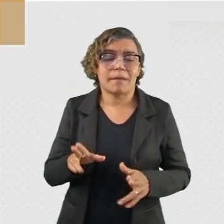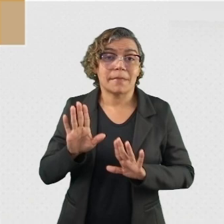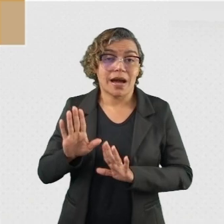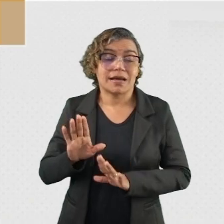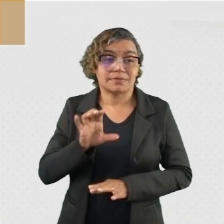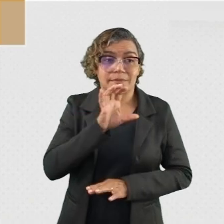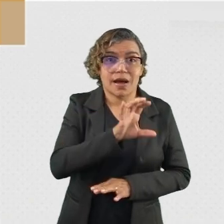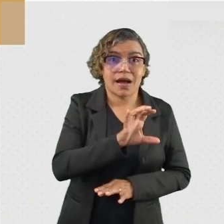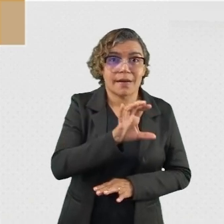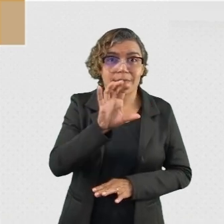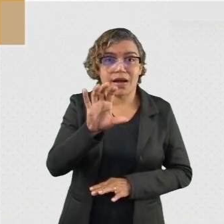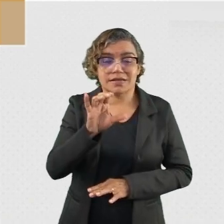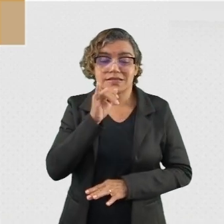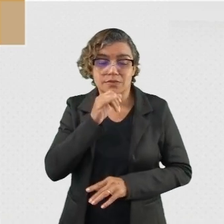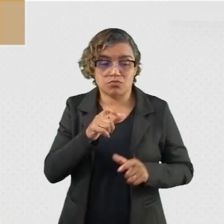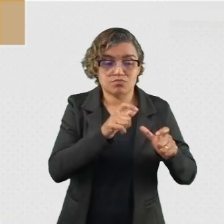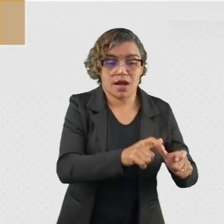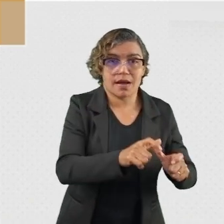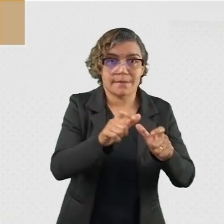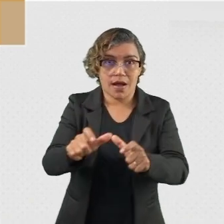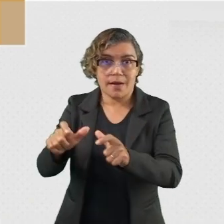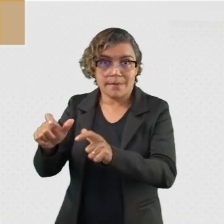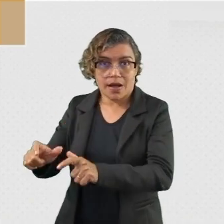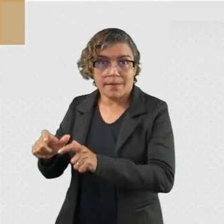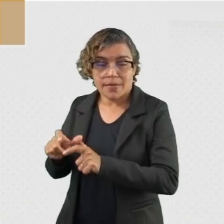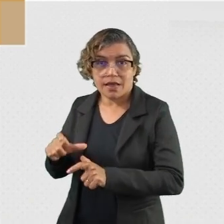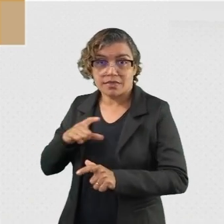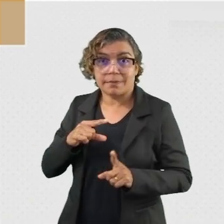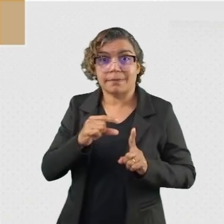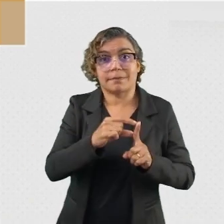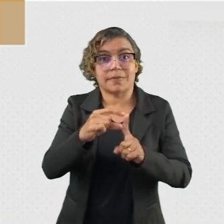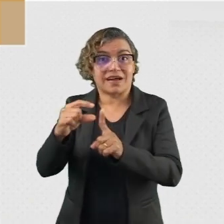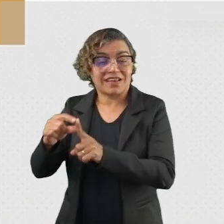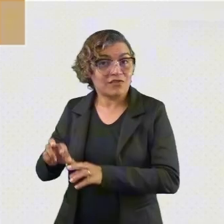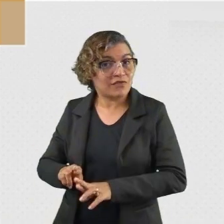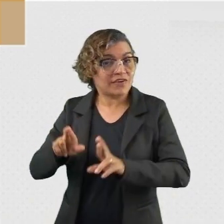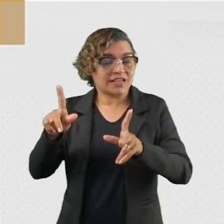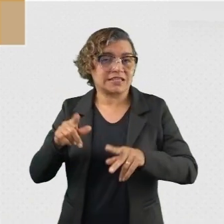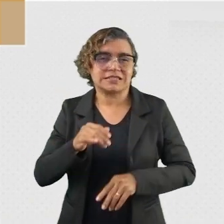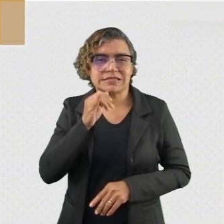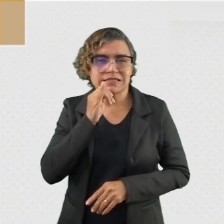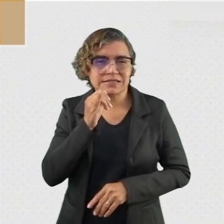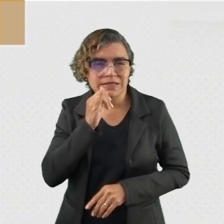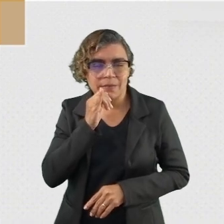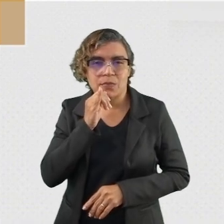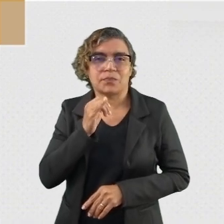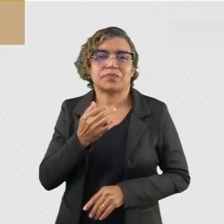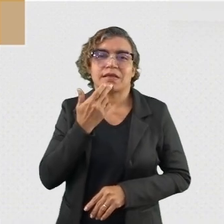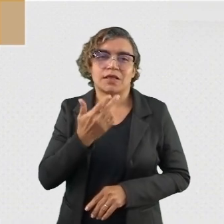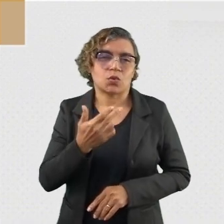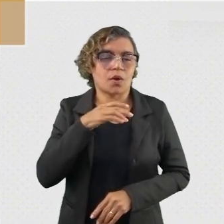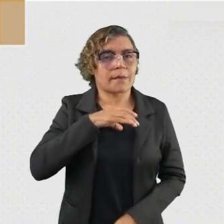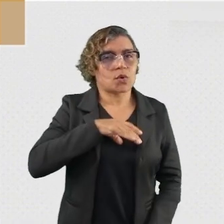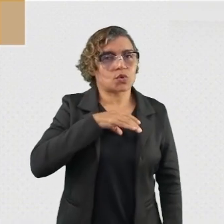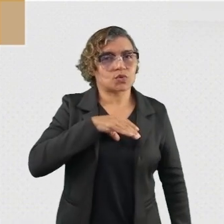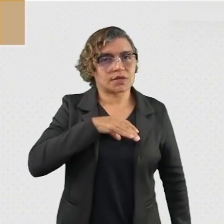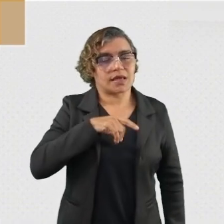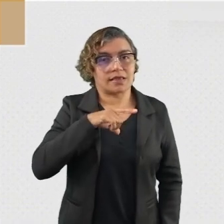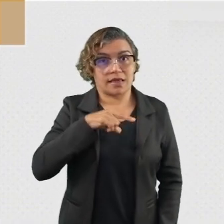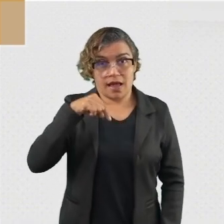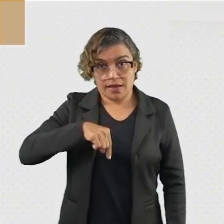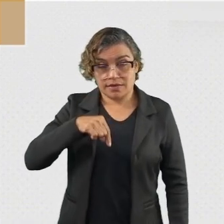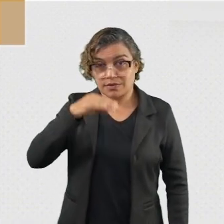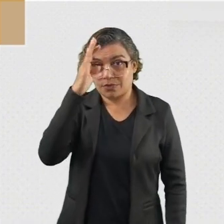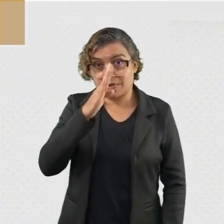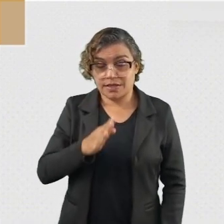cada local eu tenho uma conotação. Vamos pensar na língua portuguesa que nós temos aqui no